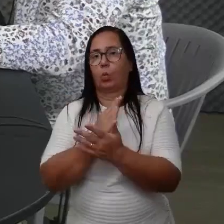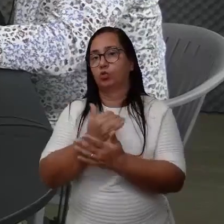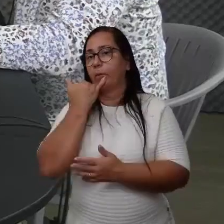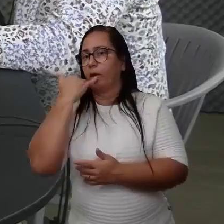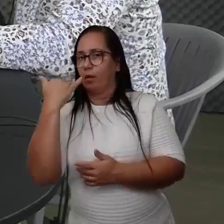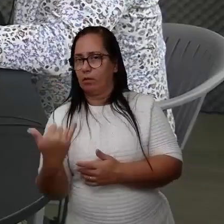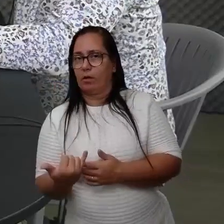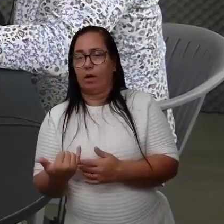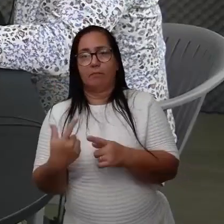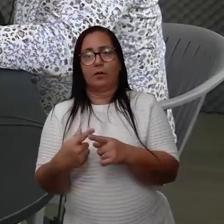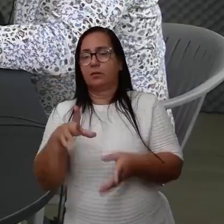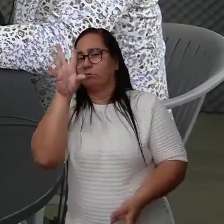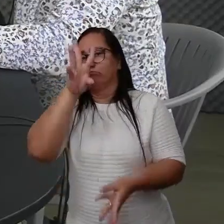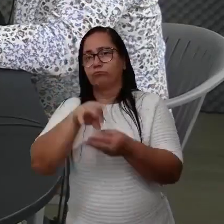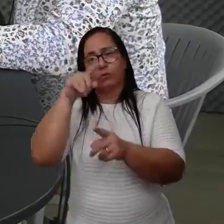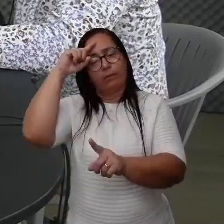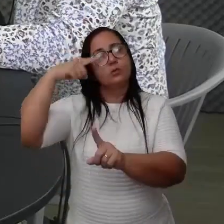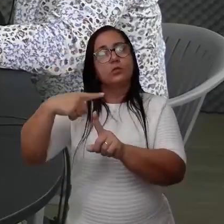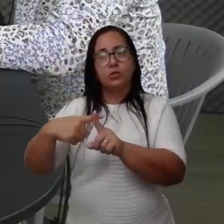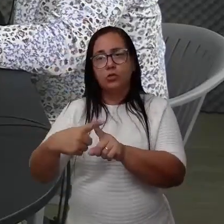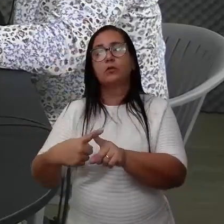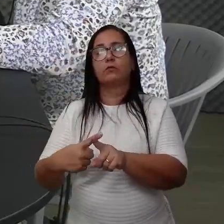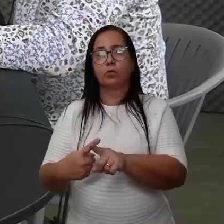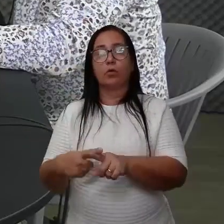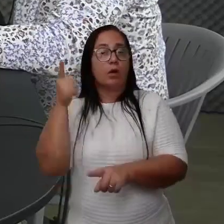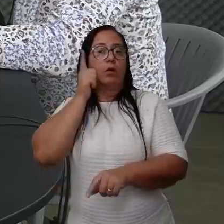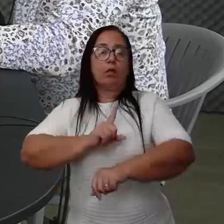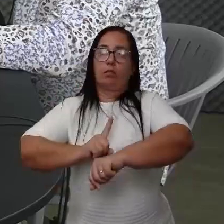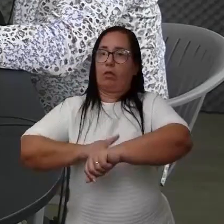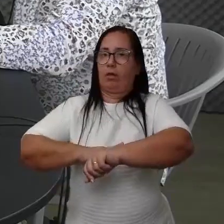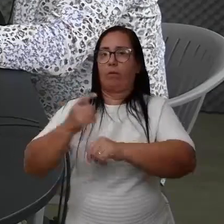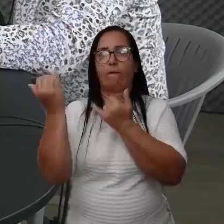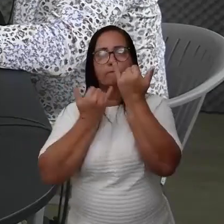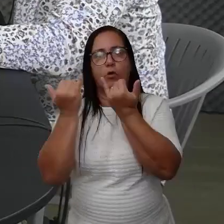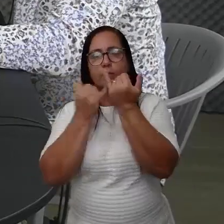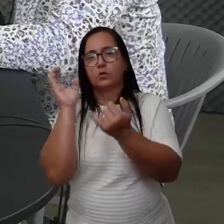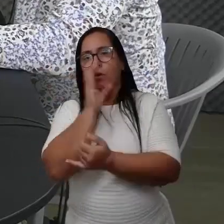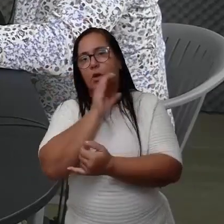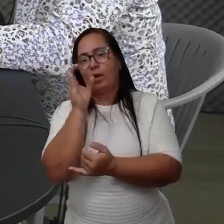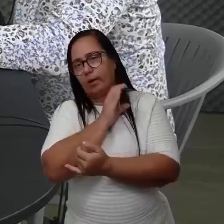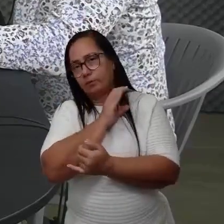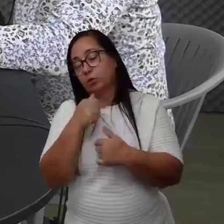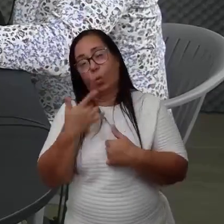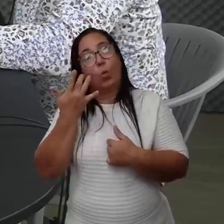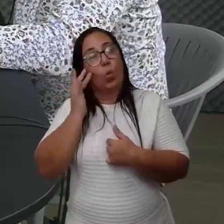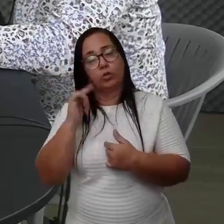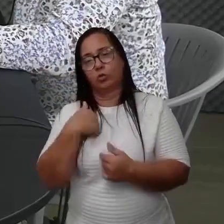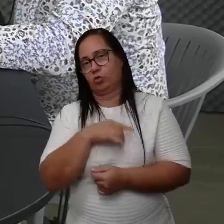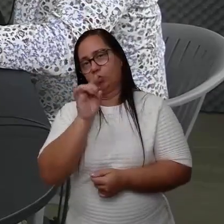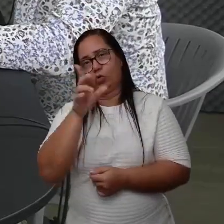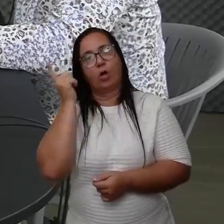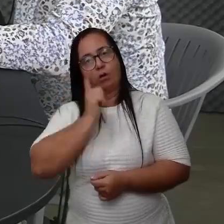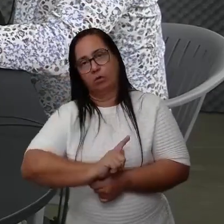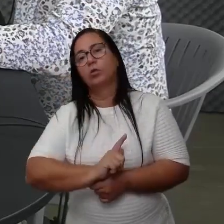assim, nesse ponto é muito mais positivo, no sentido de ganho, de informação, é muito mais rápido. Então, eu acho que a gente só tem a ganhar. E a